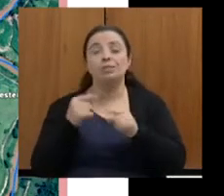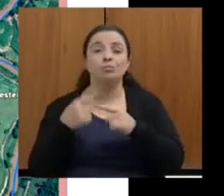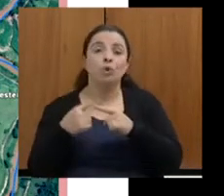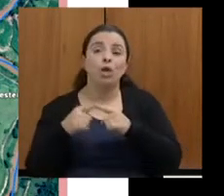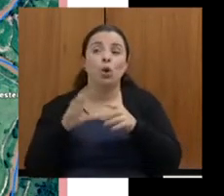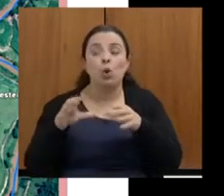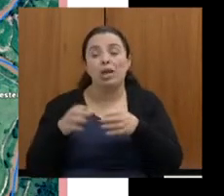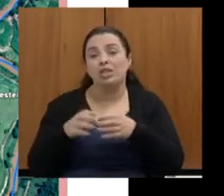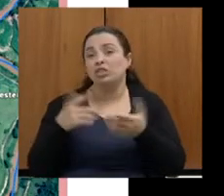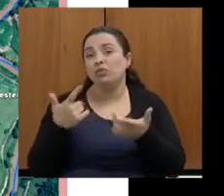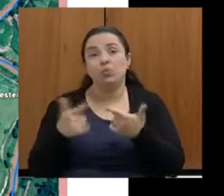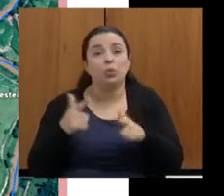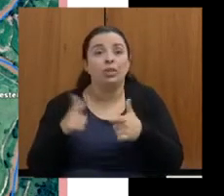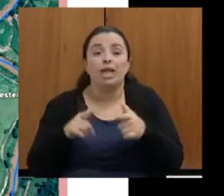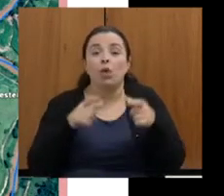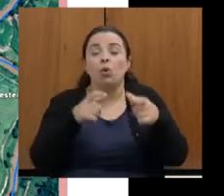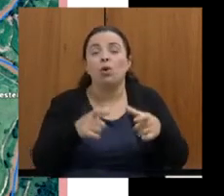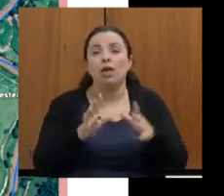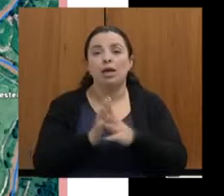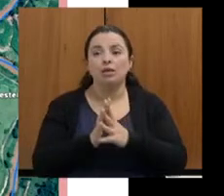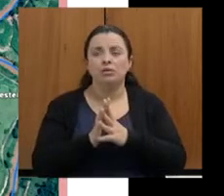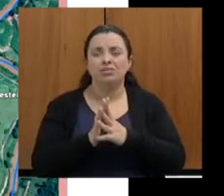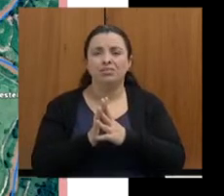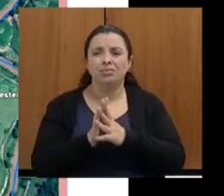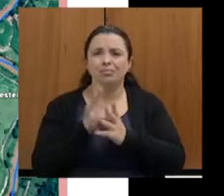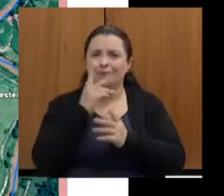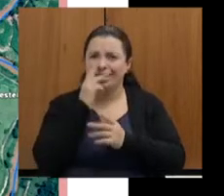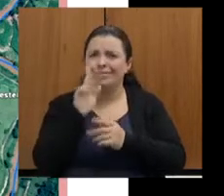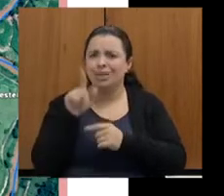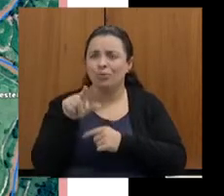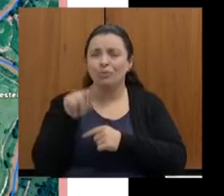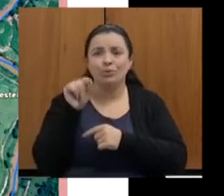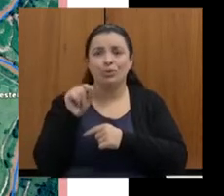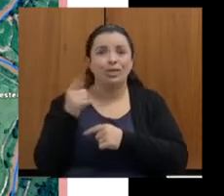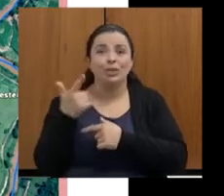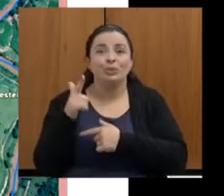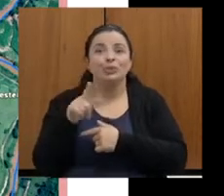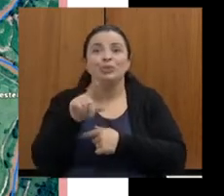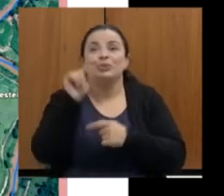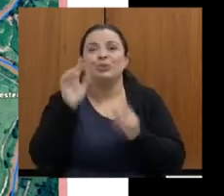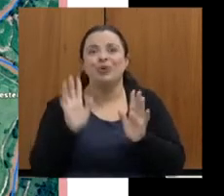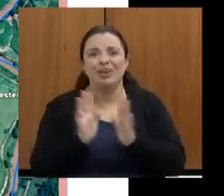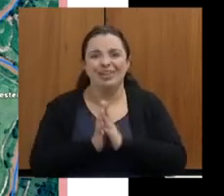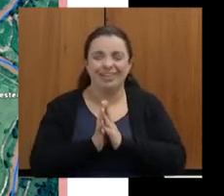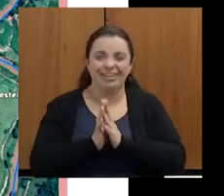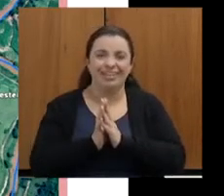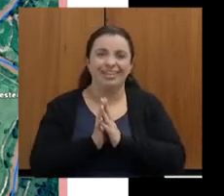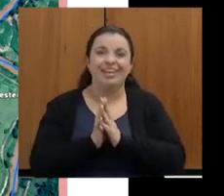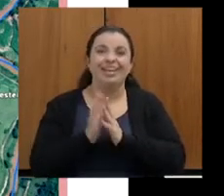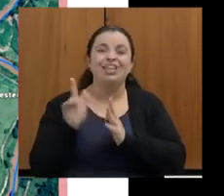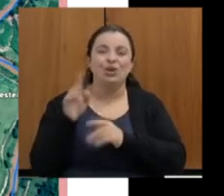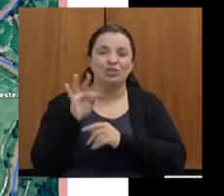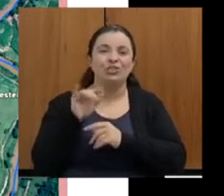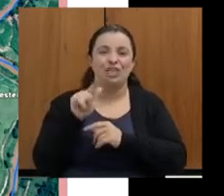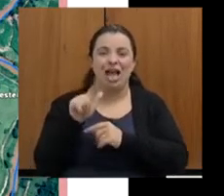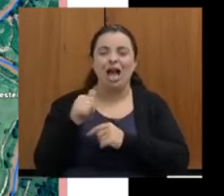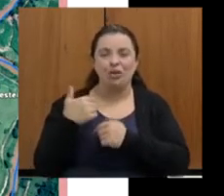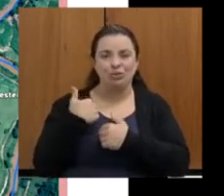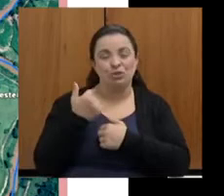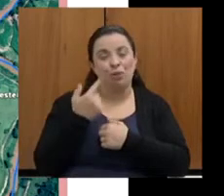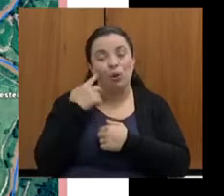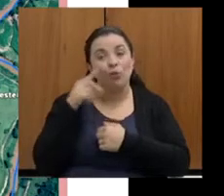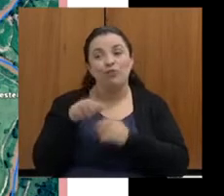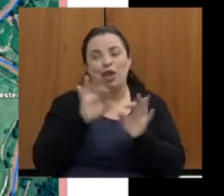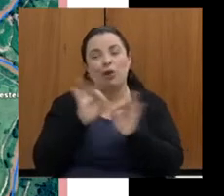né então era uma escolha que não tinha escolha né felizmente Tiago também chamou a gente para essa a gente pode acompanhar todo esse